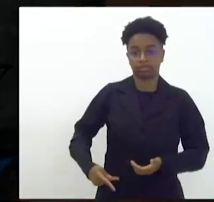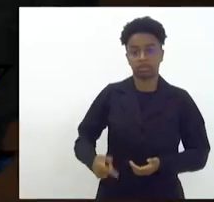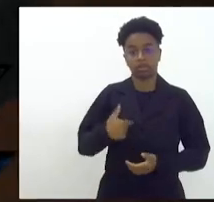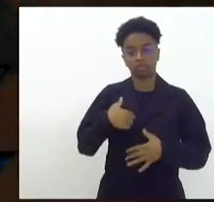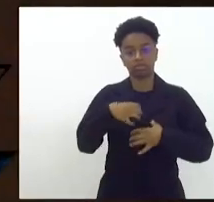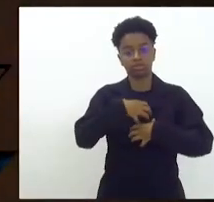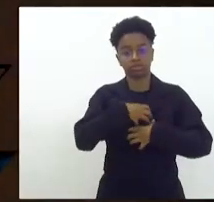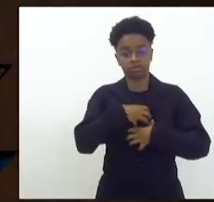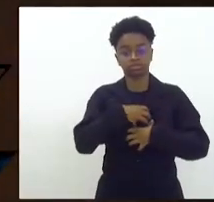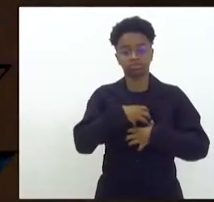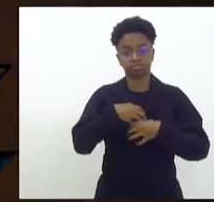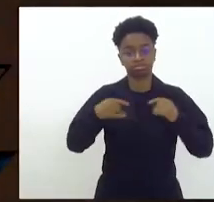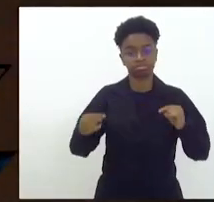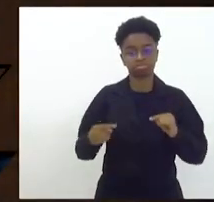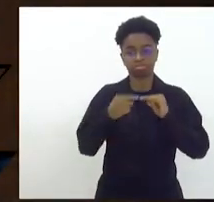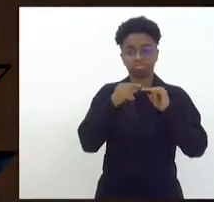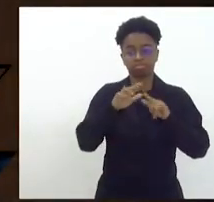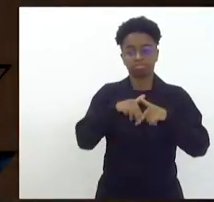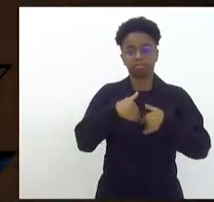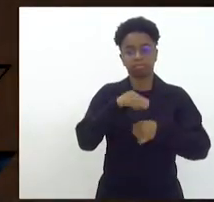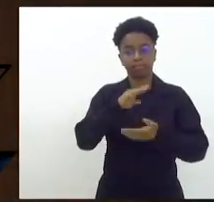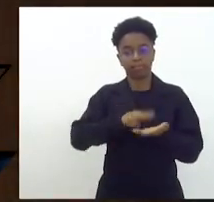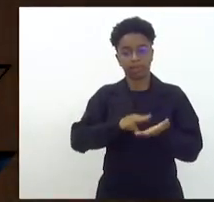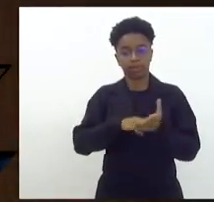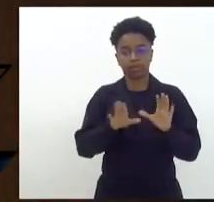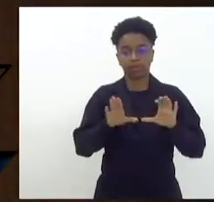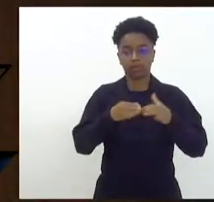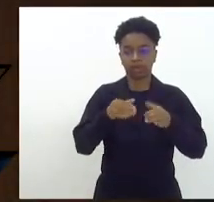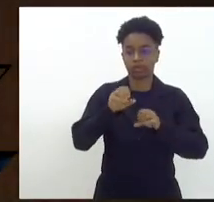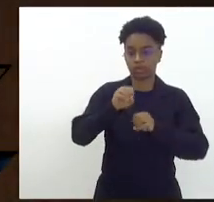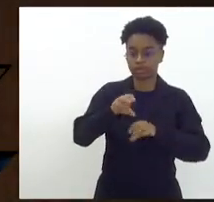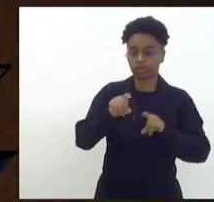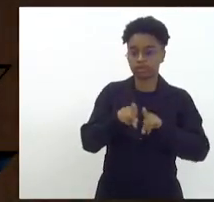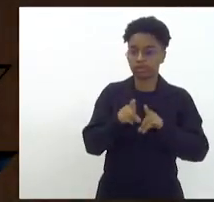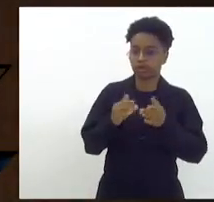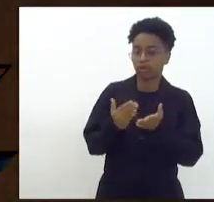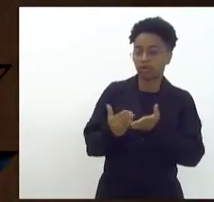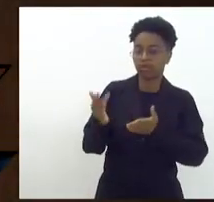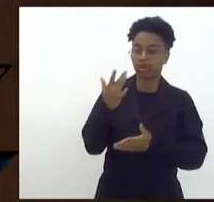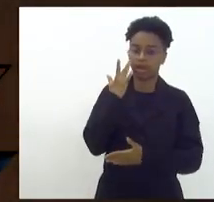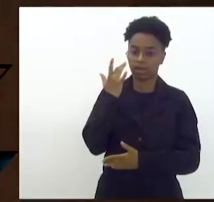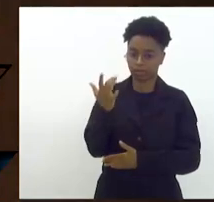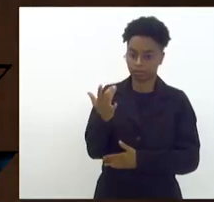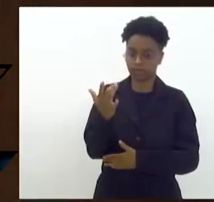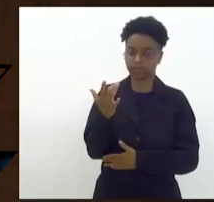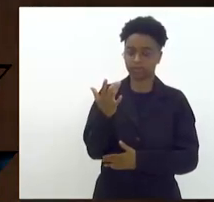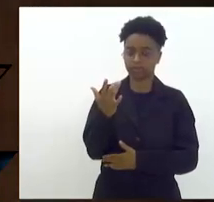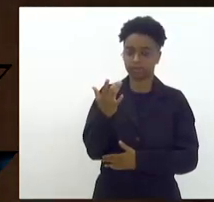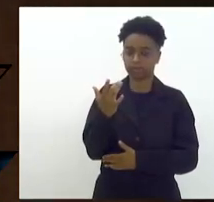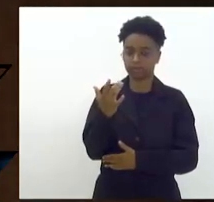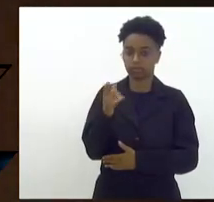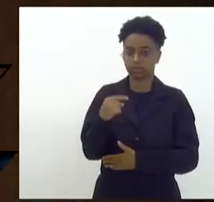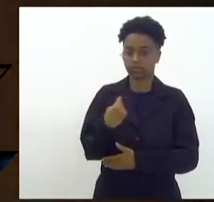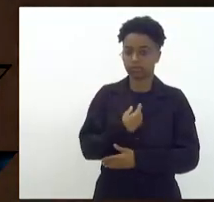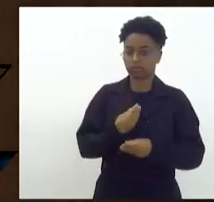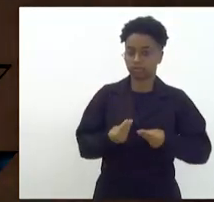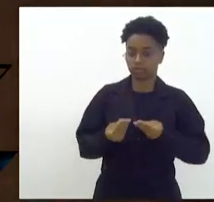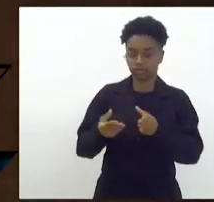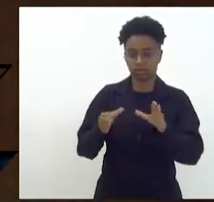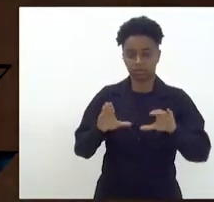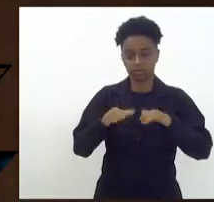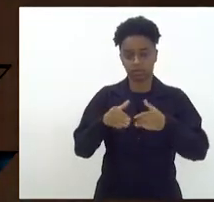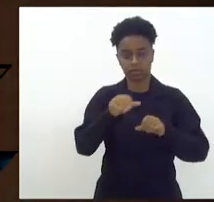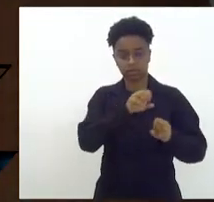contemplado como membro da comissão de educação e a partir de amanhã será encaminhada comissão de